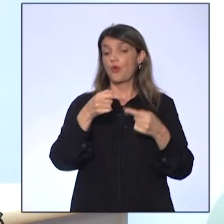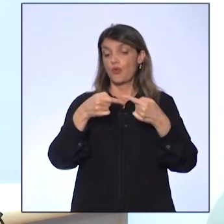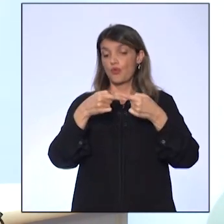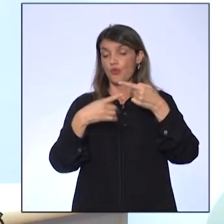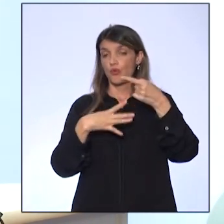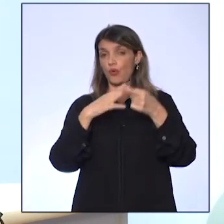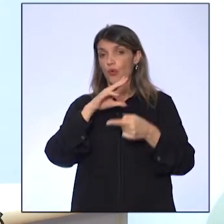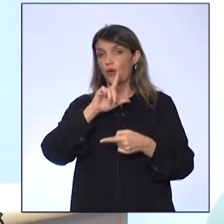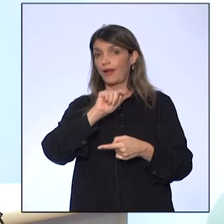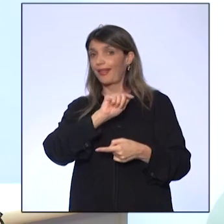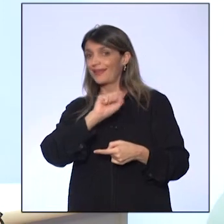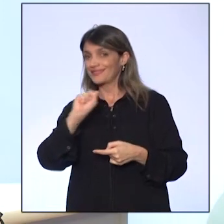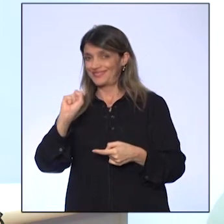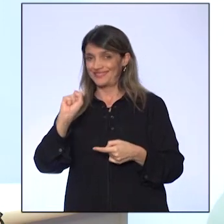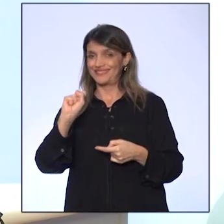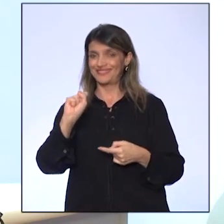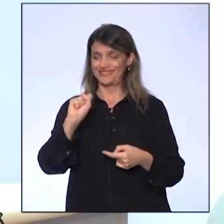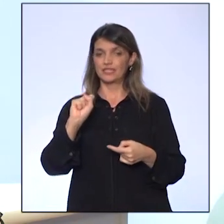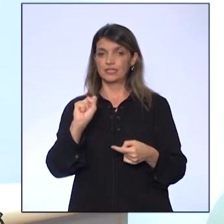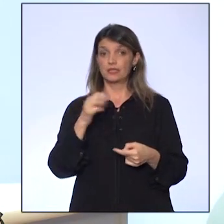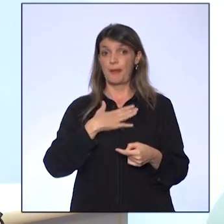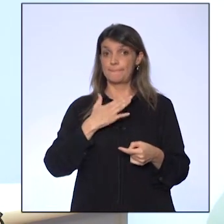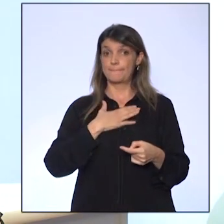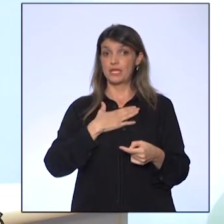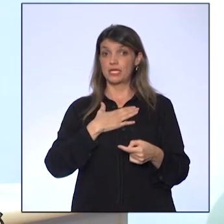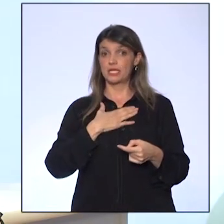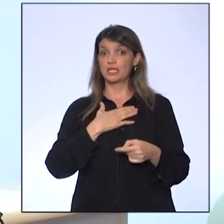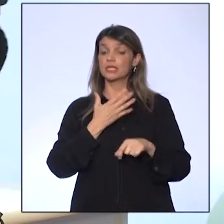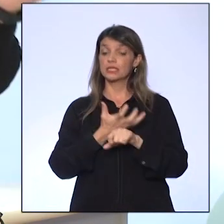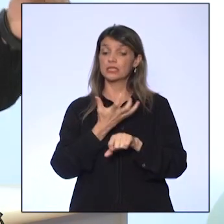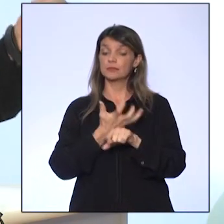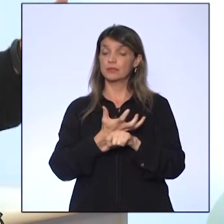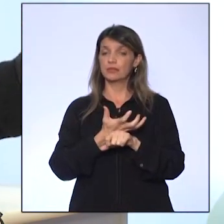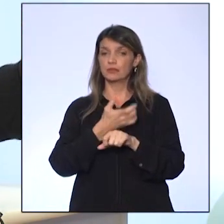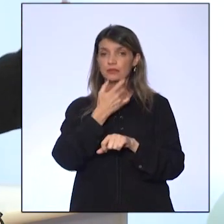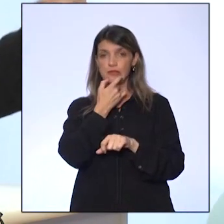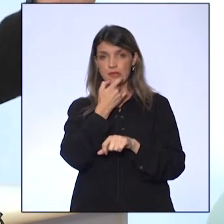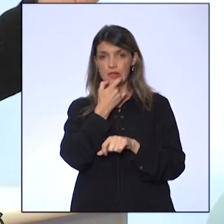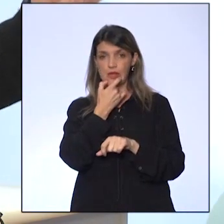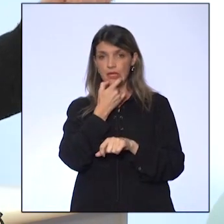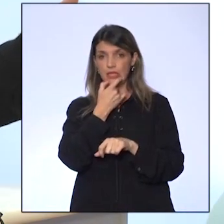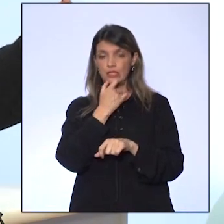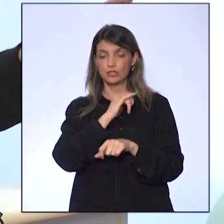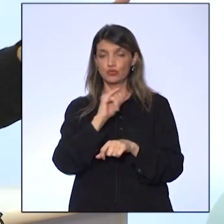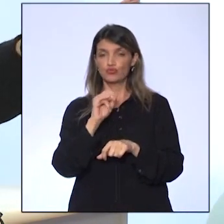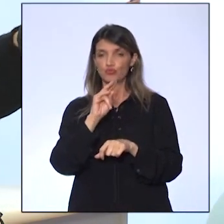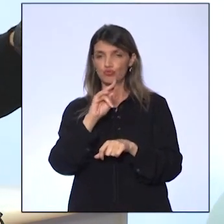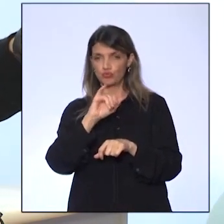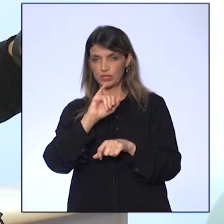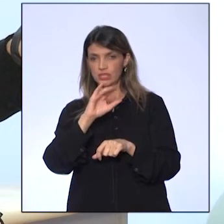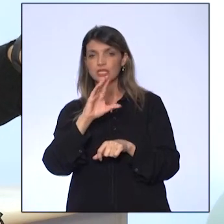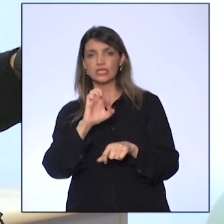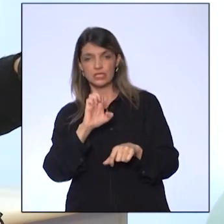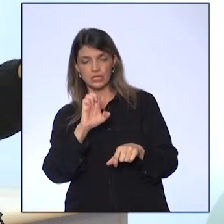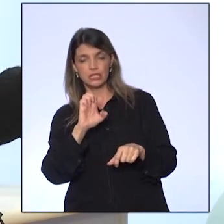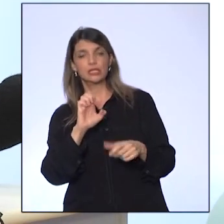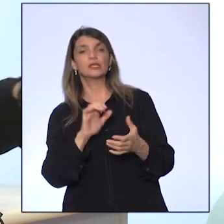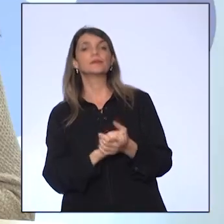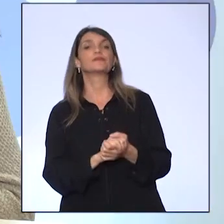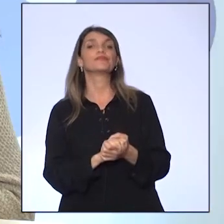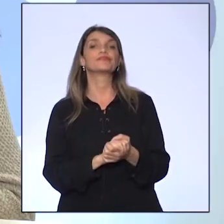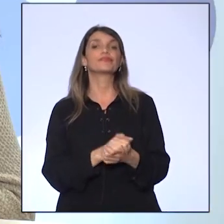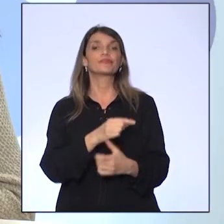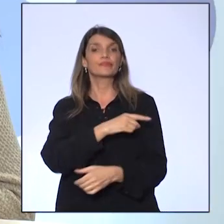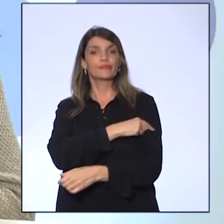combinado, nas minhas disciplinas de inglês. Né? A professora Jussi dá a aula no ensino dela, que está ministrando a aula de ensino